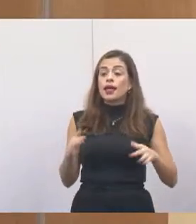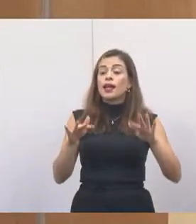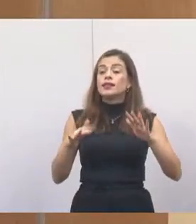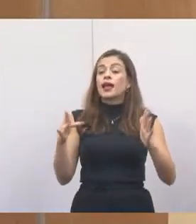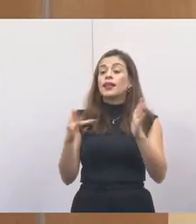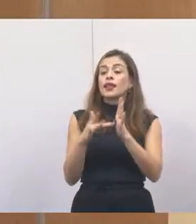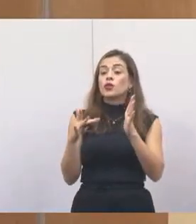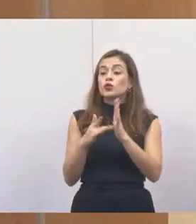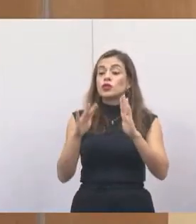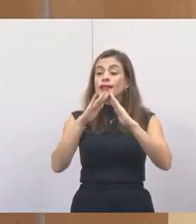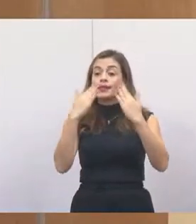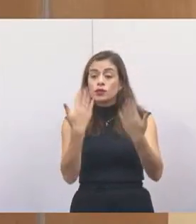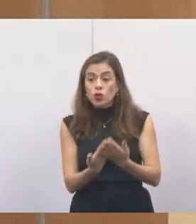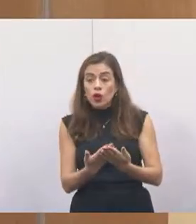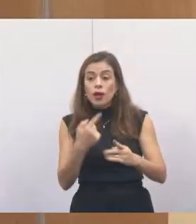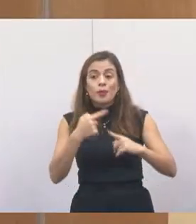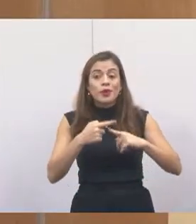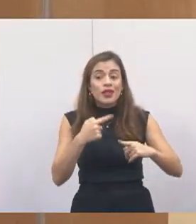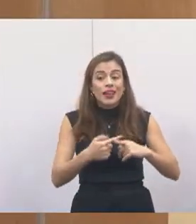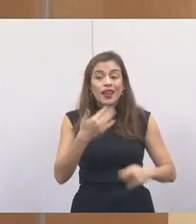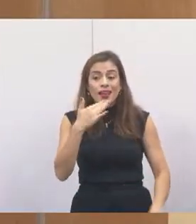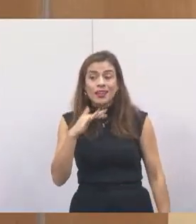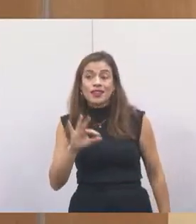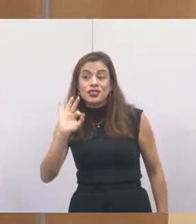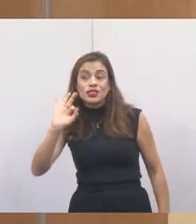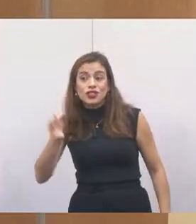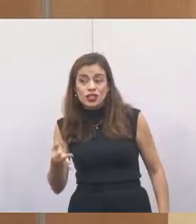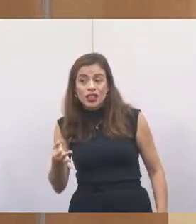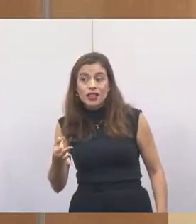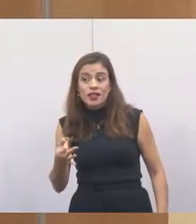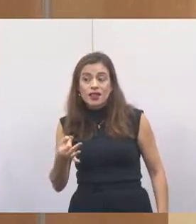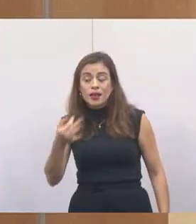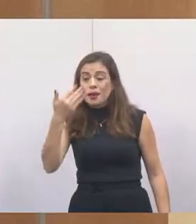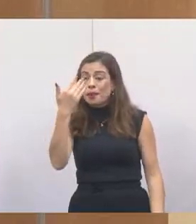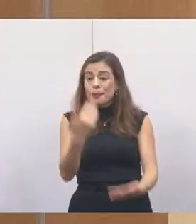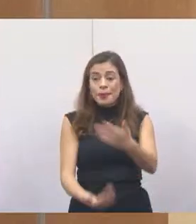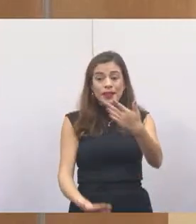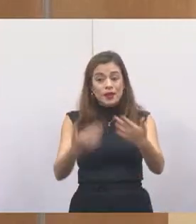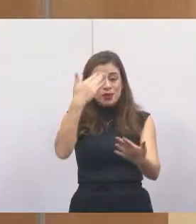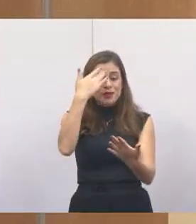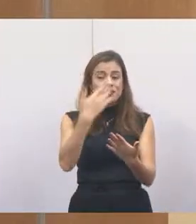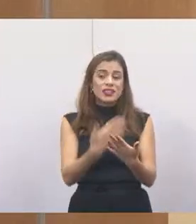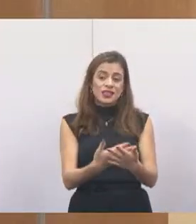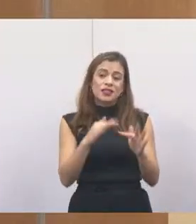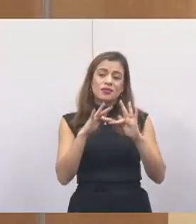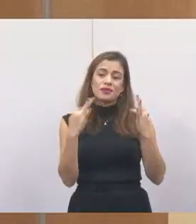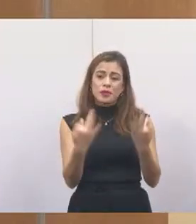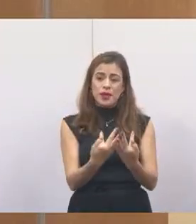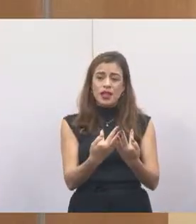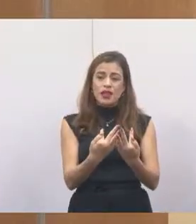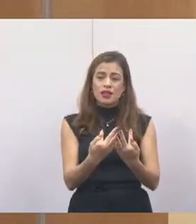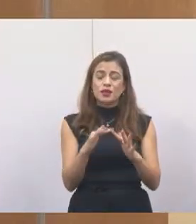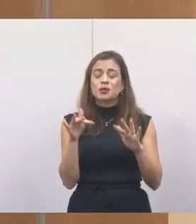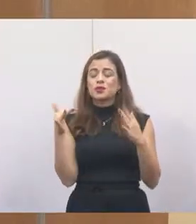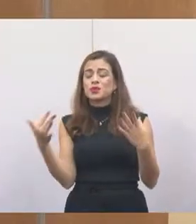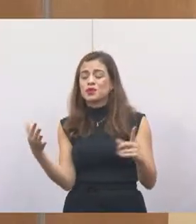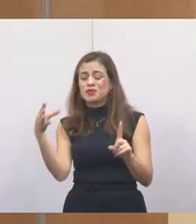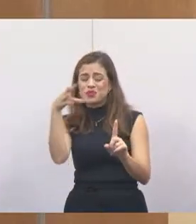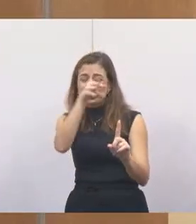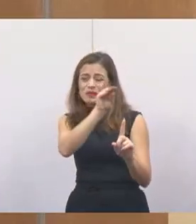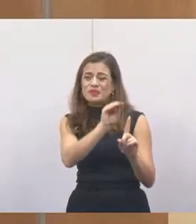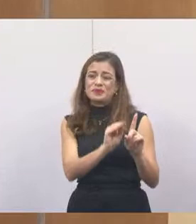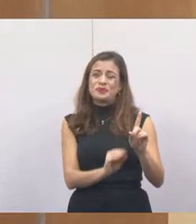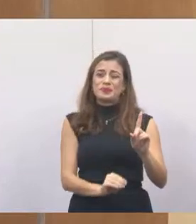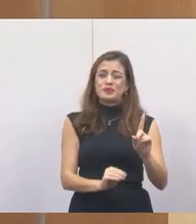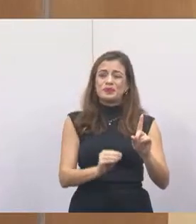denúncia na escola, porque a criança já perdeu o vínculo de confiança nos seus familiares quando é agredida sexualmente. Só para a gente